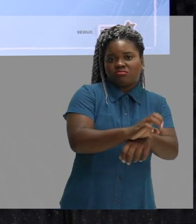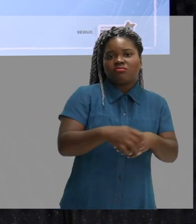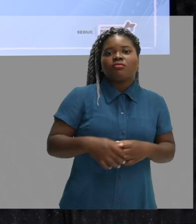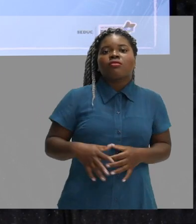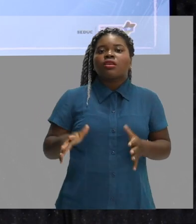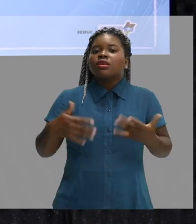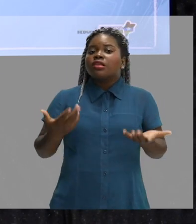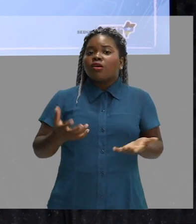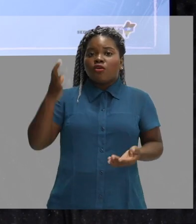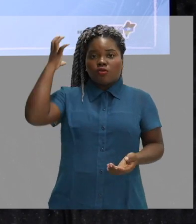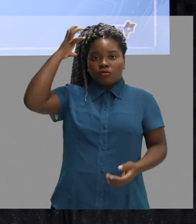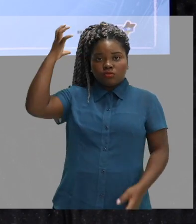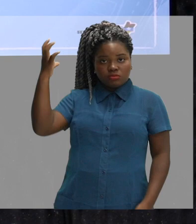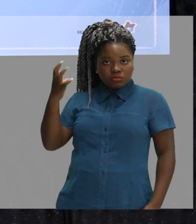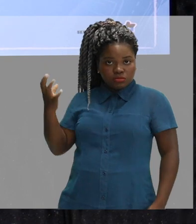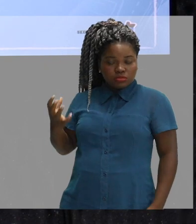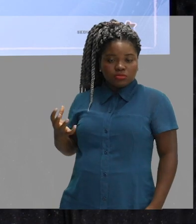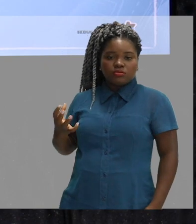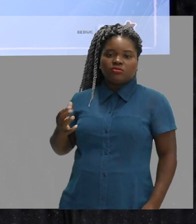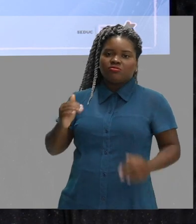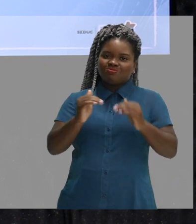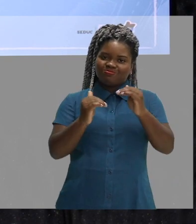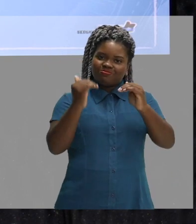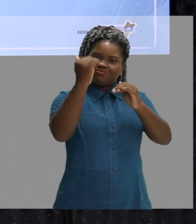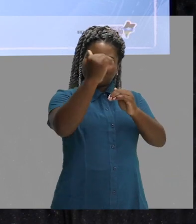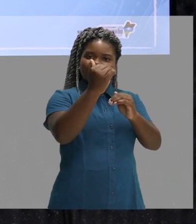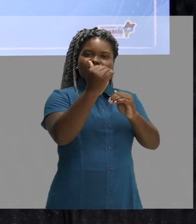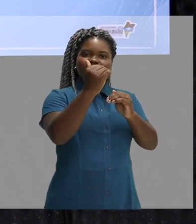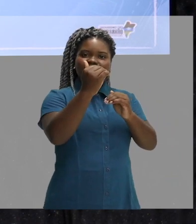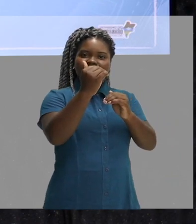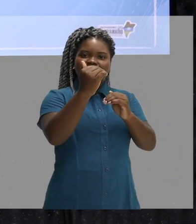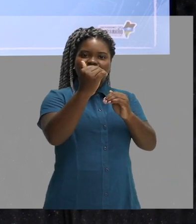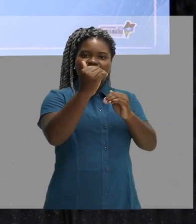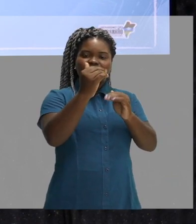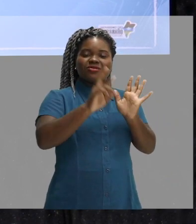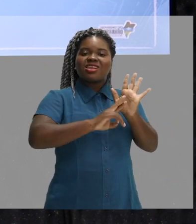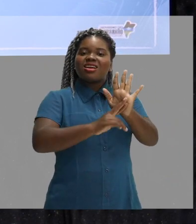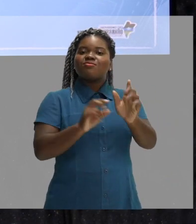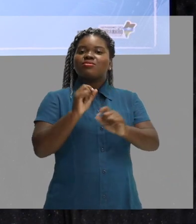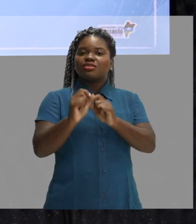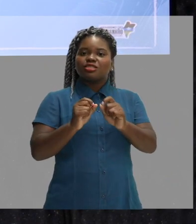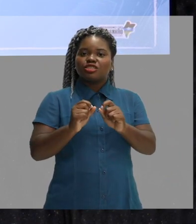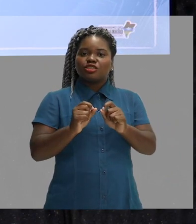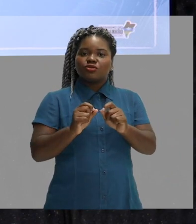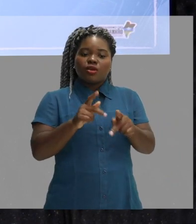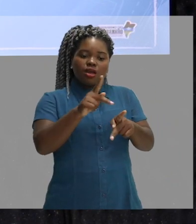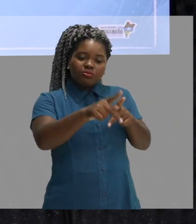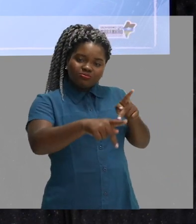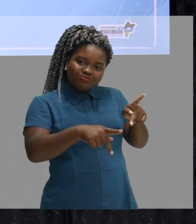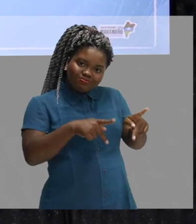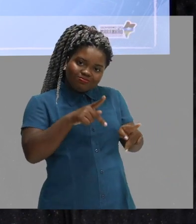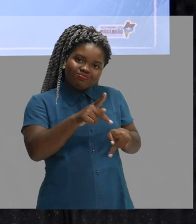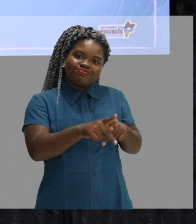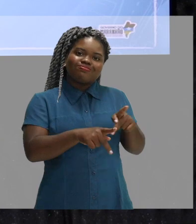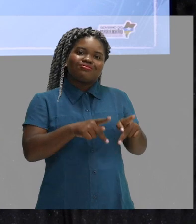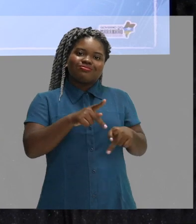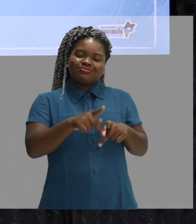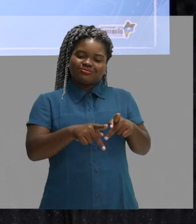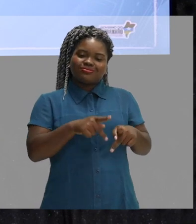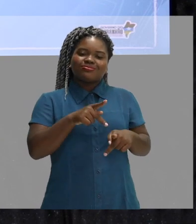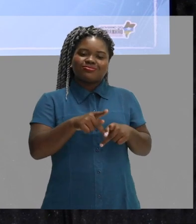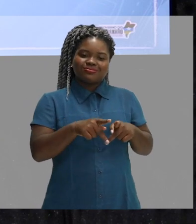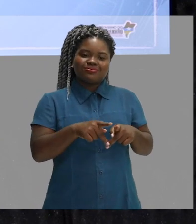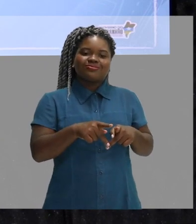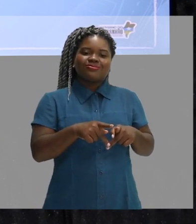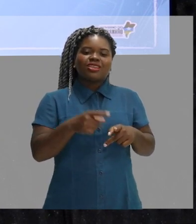aí, para Rousseau, a soberania está na coletividade. A soberania está na vontade geral.